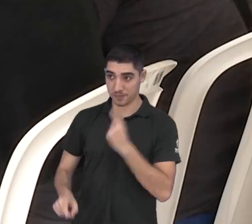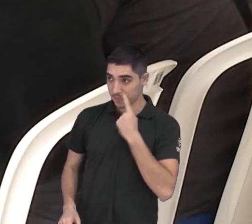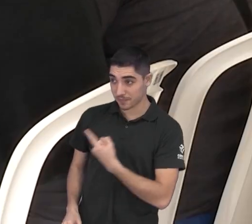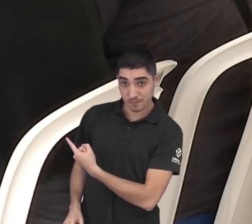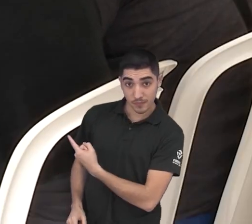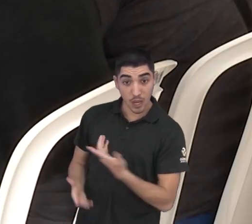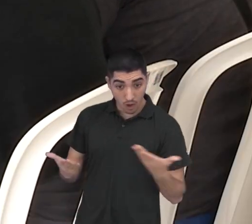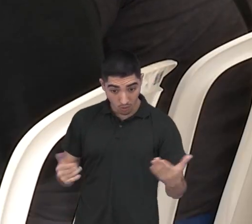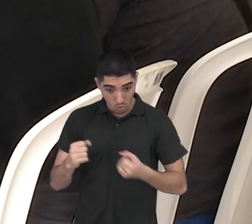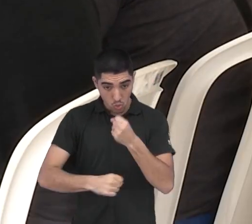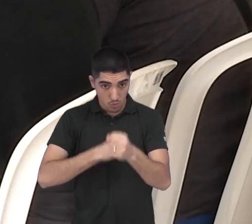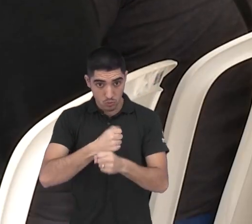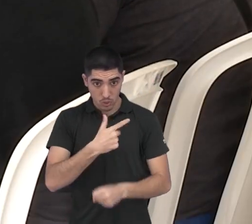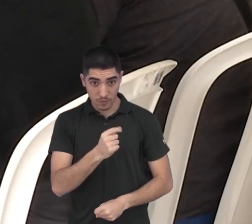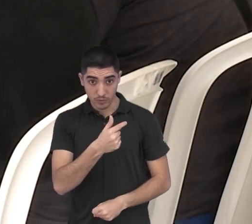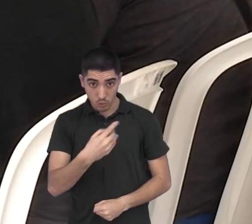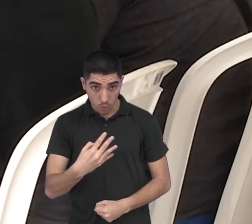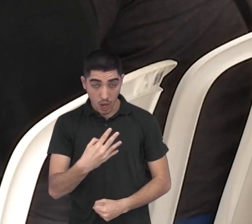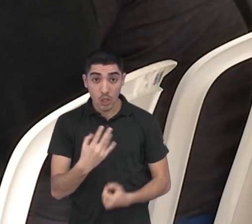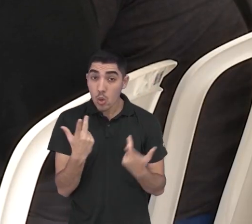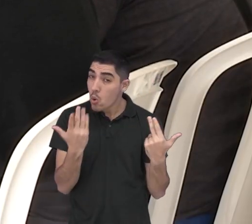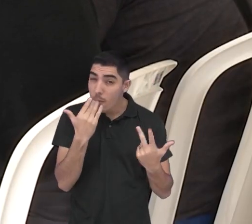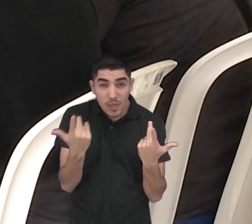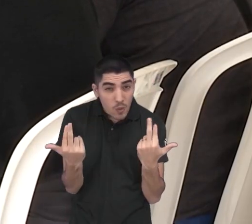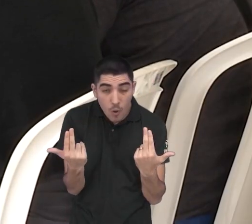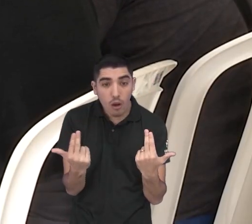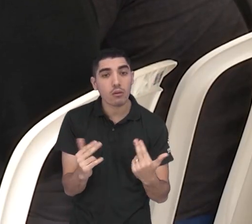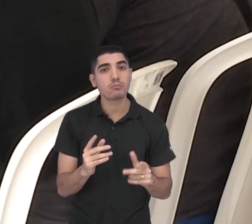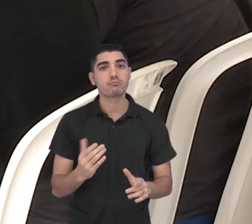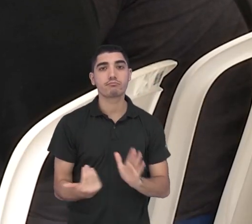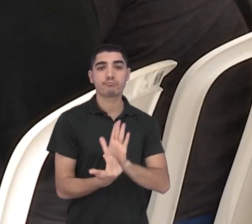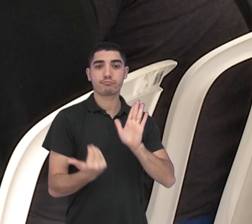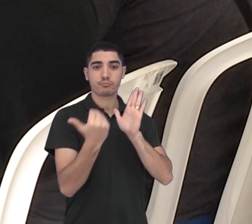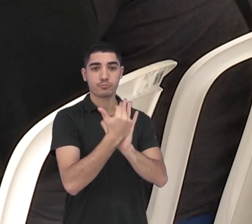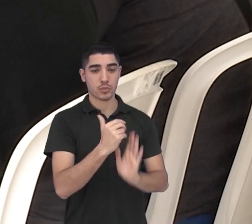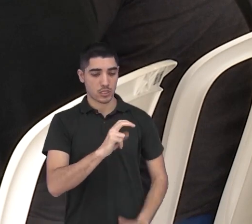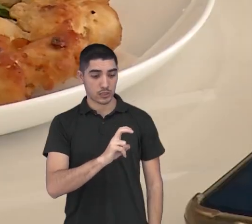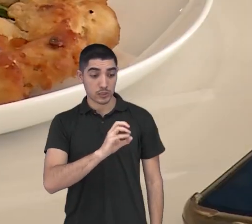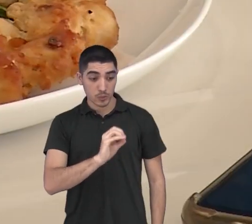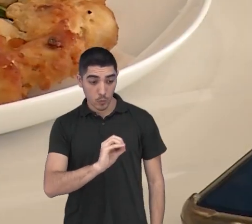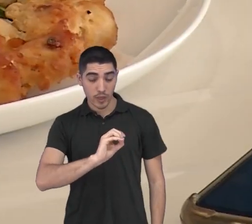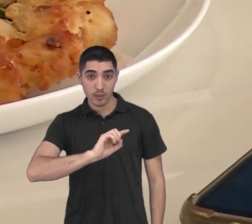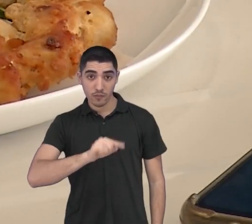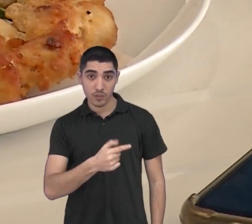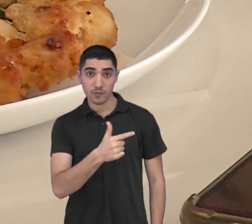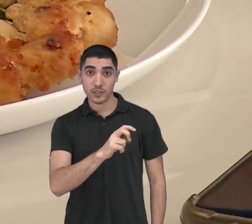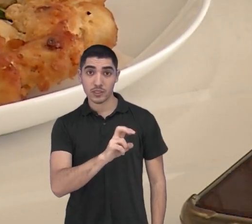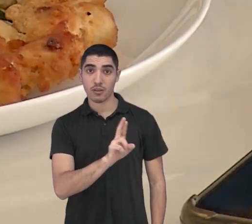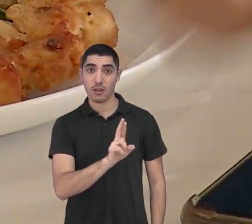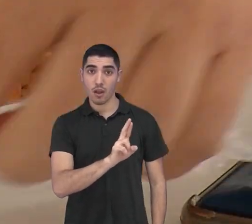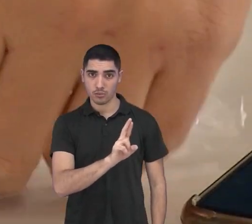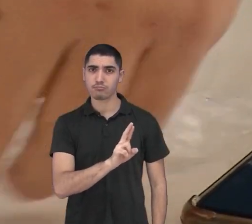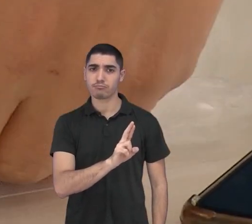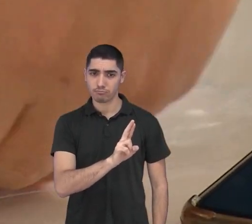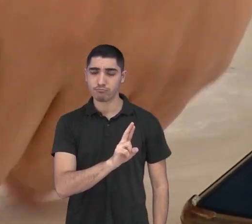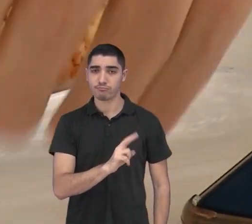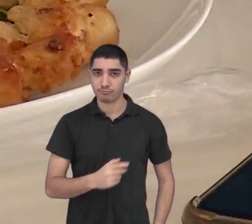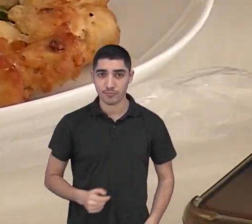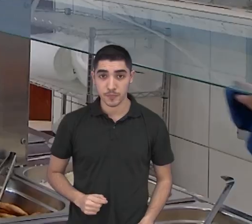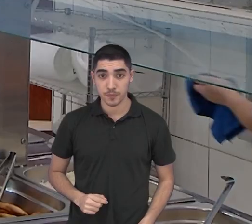43,18. Neste ano, a mesma refeição sai por R$ 50,25, um aumento de mais de R$